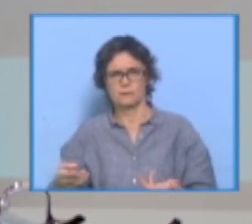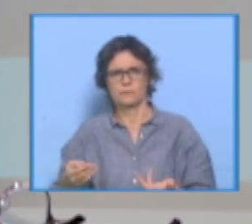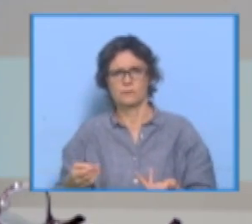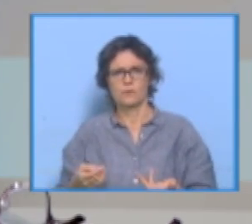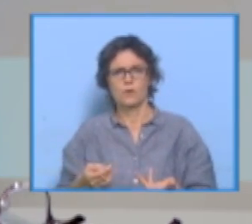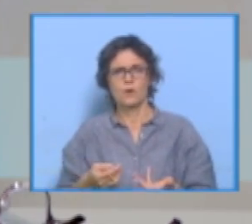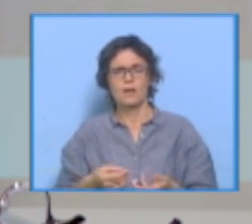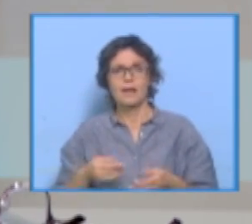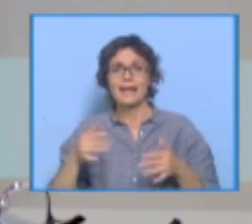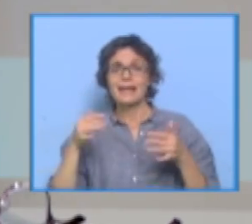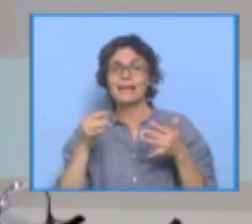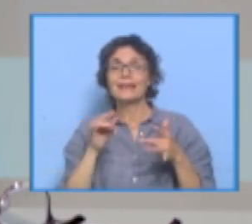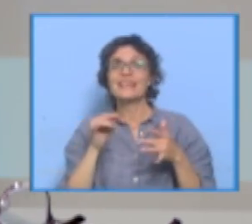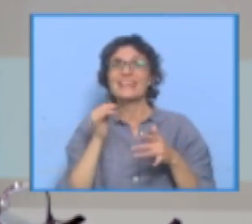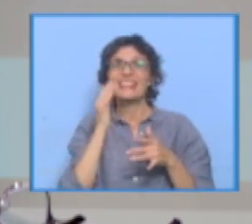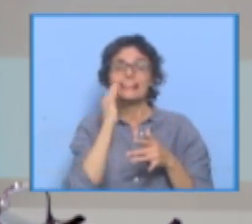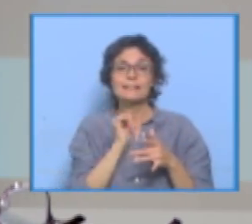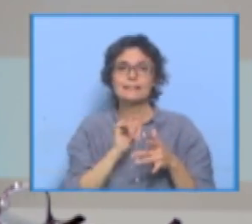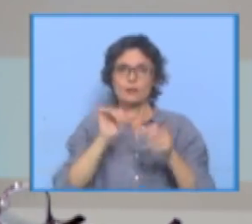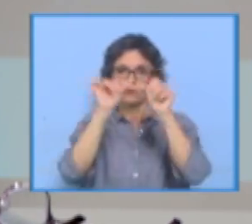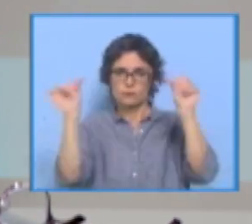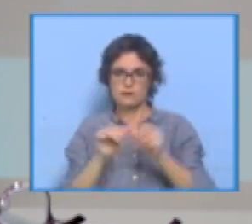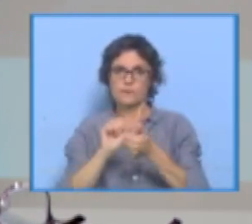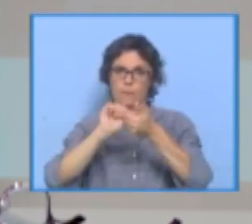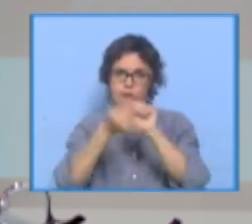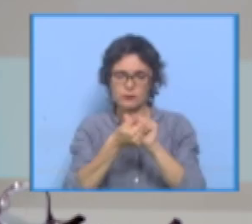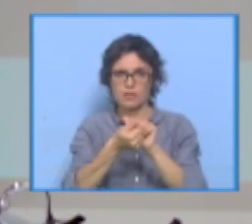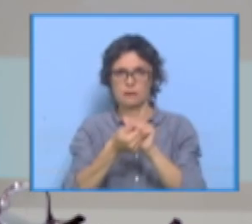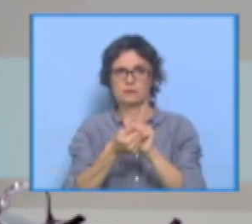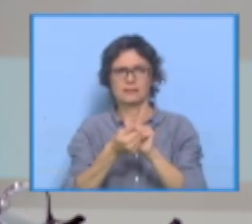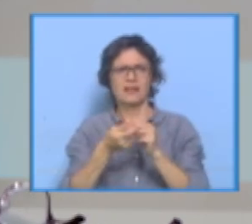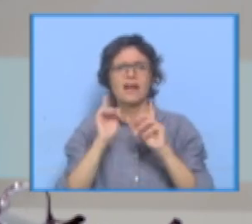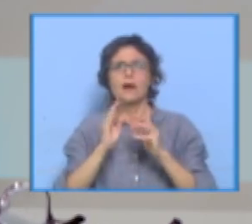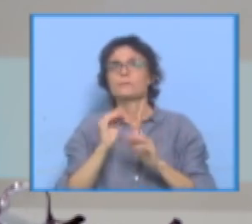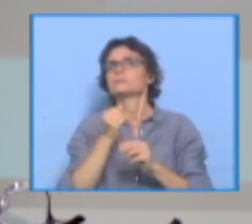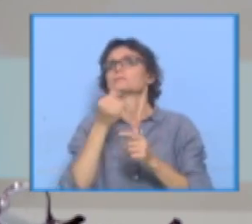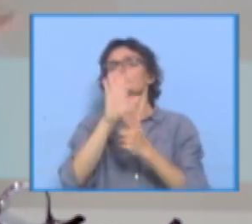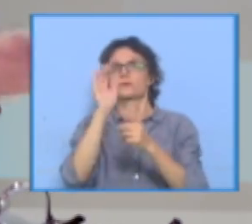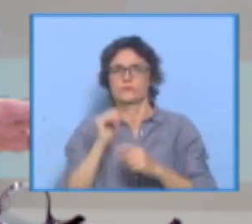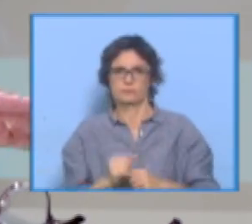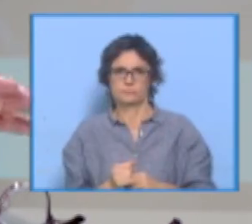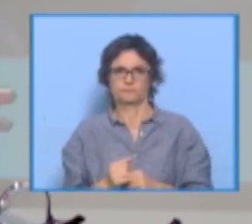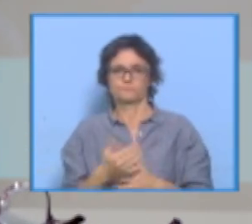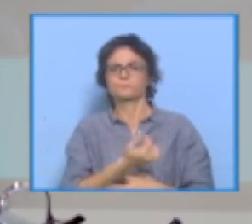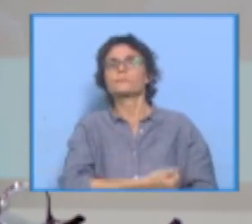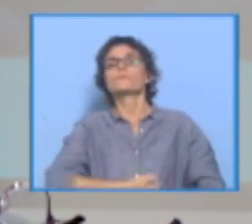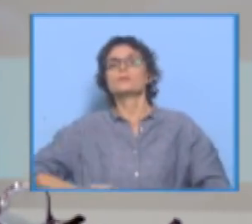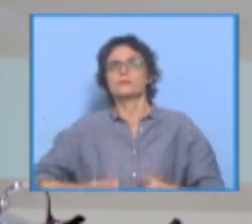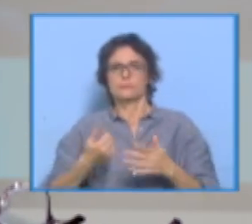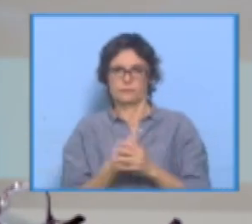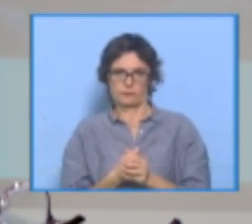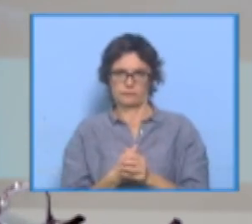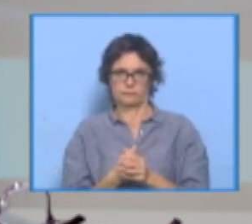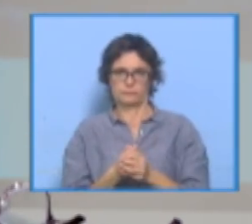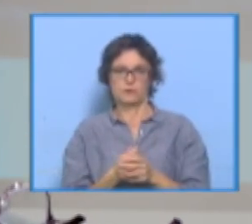a apostar em mudar o sistema. Temos professores muito velhinhos, claro, por exemplo, aqui assim criou-se desemprego. Solução